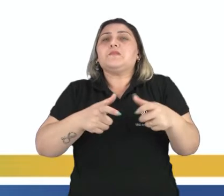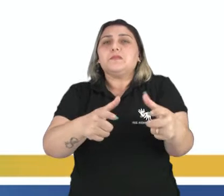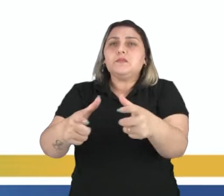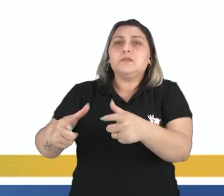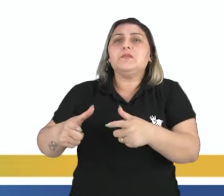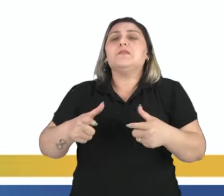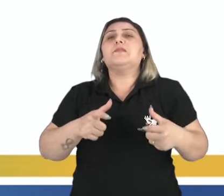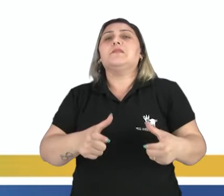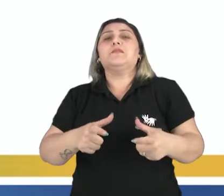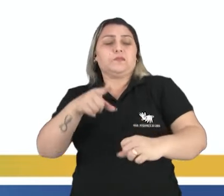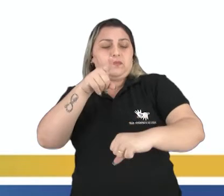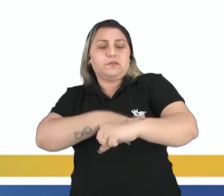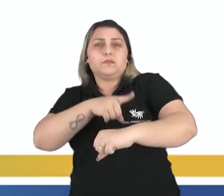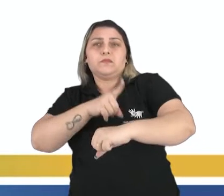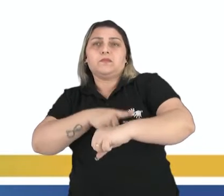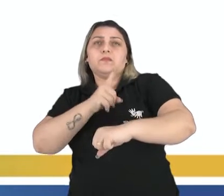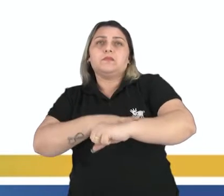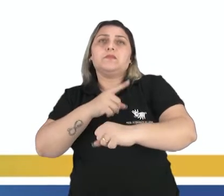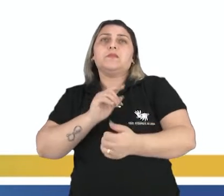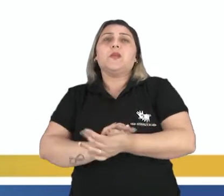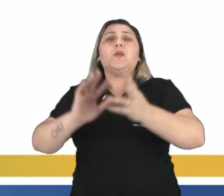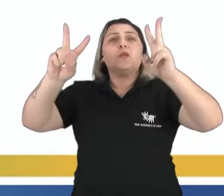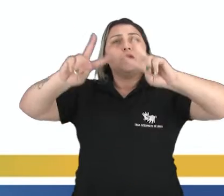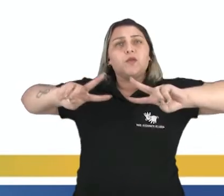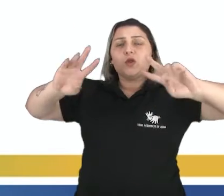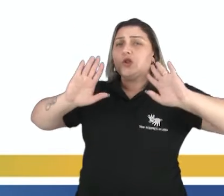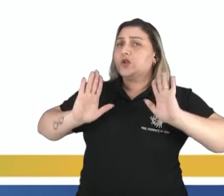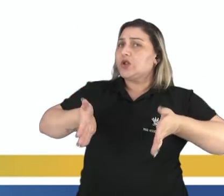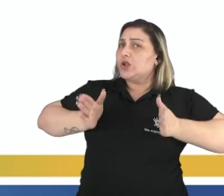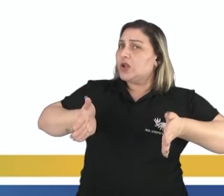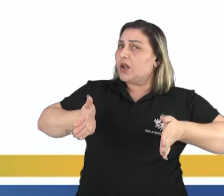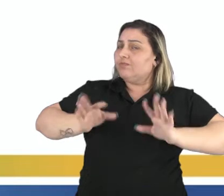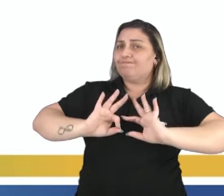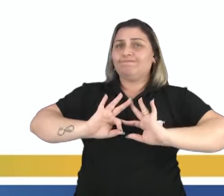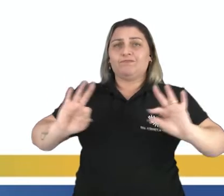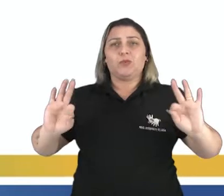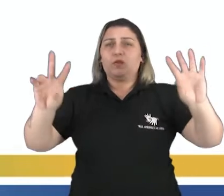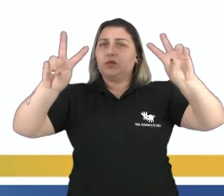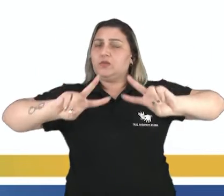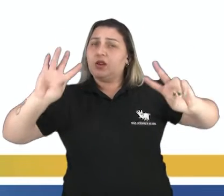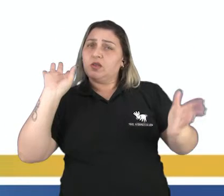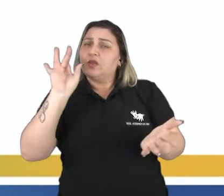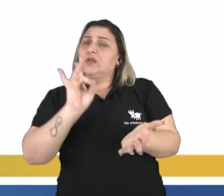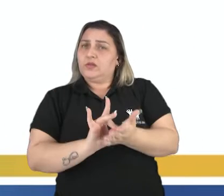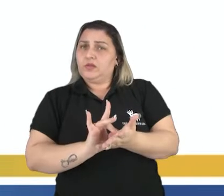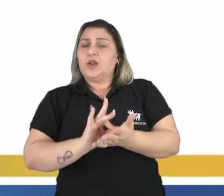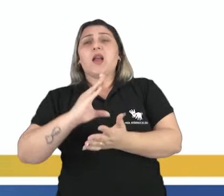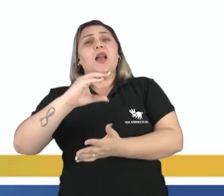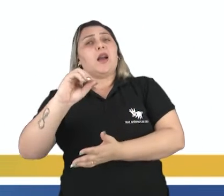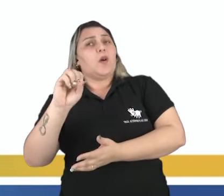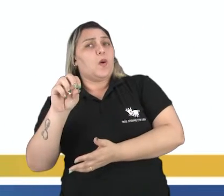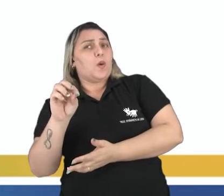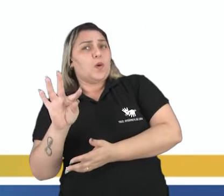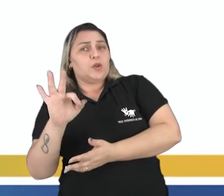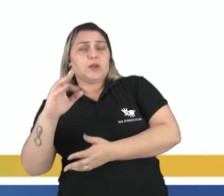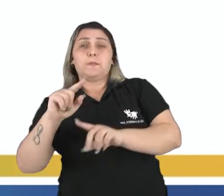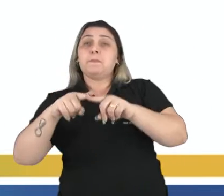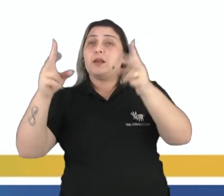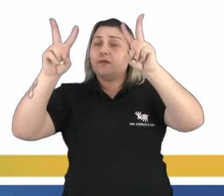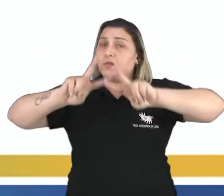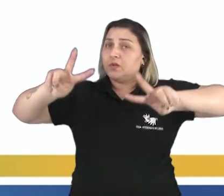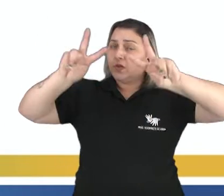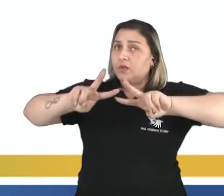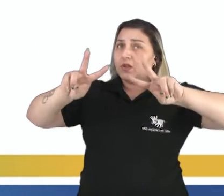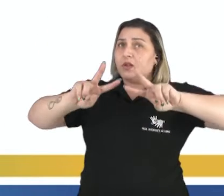espaço, de um tempo. Para ele, o virtual já não é uma virtualidade caótica, mas a